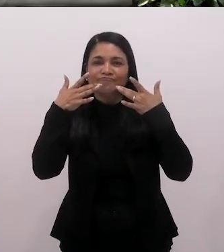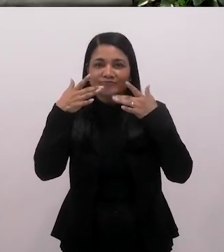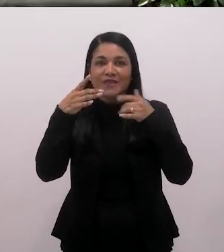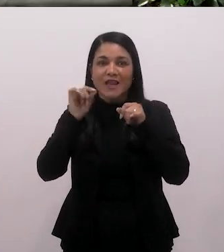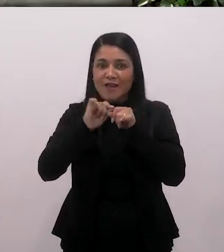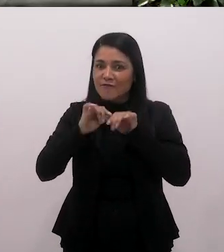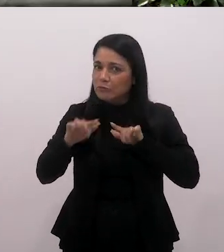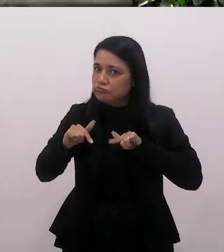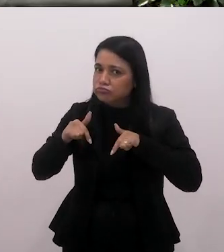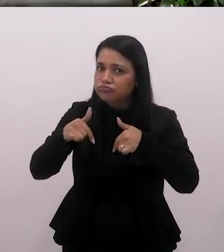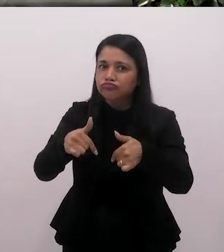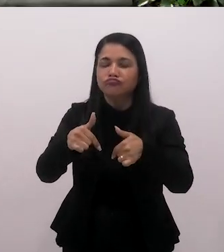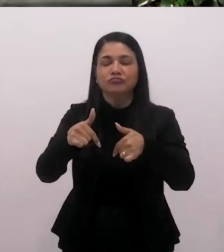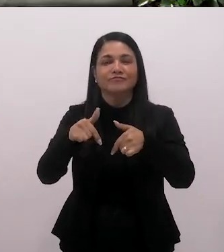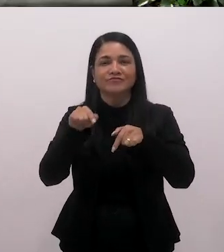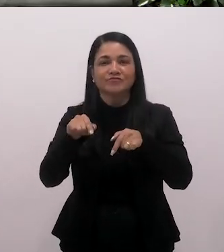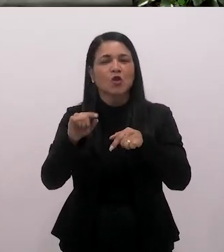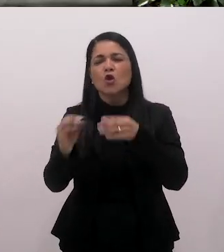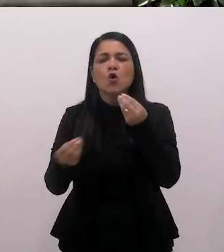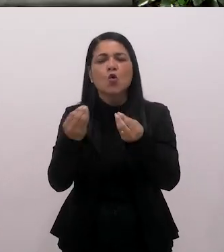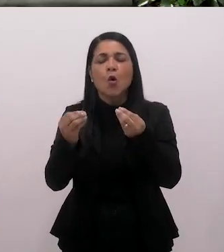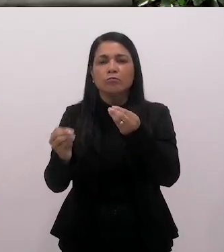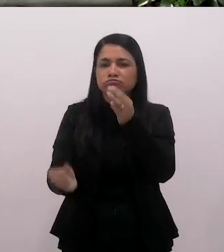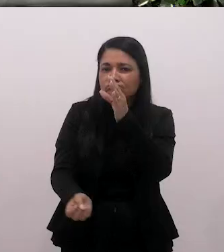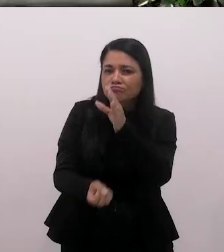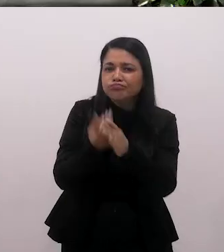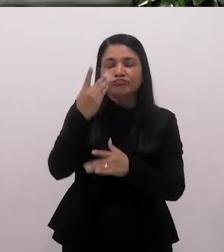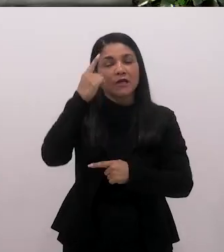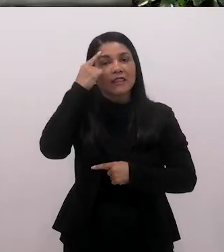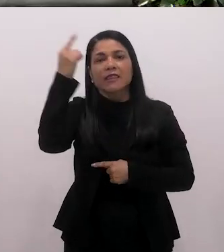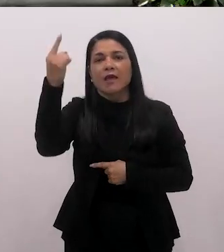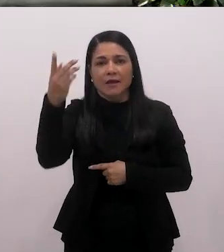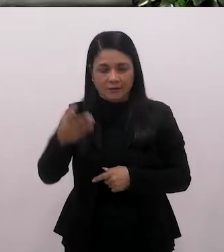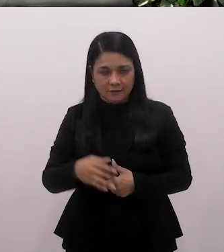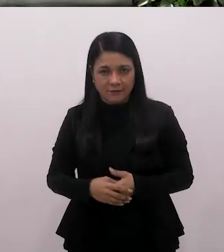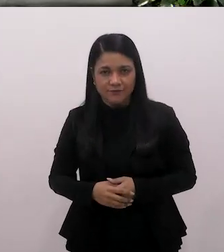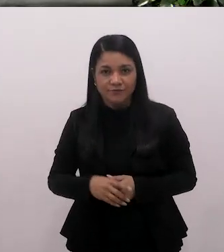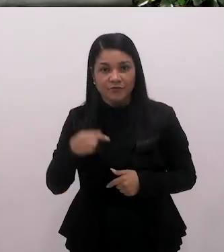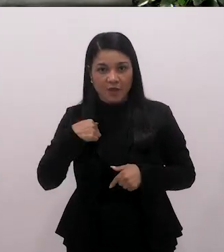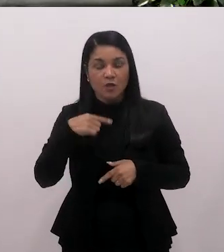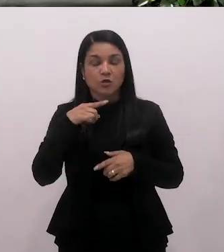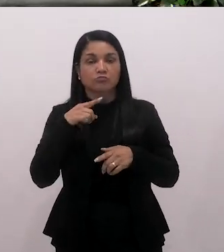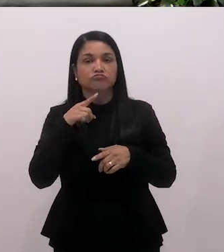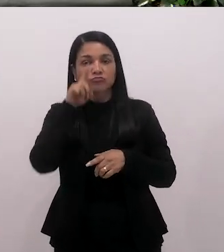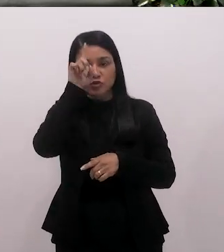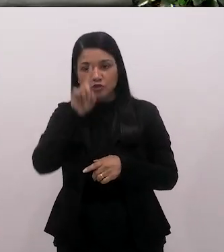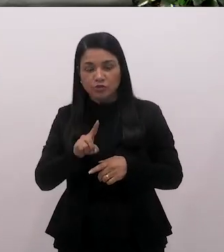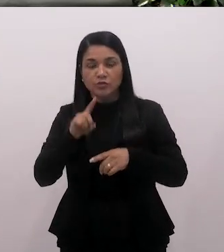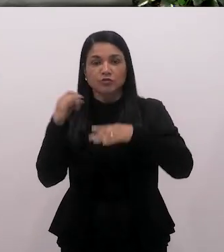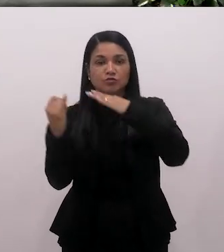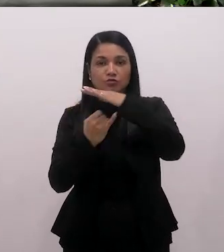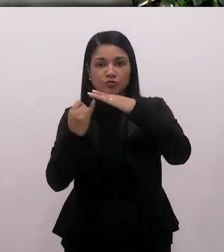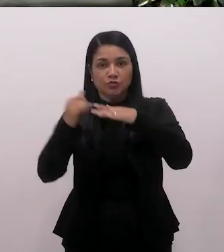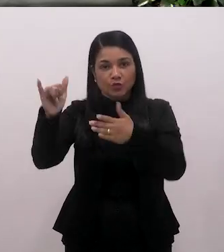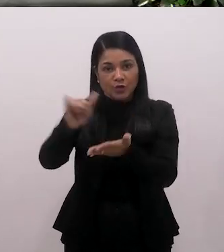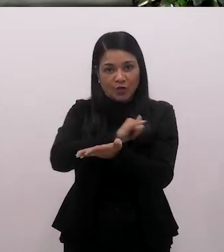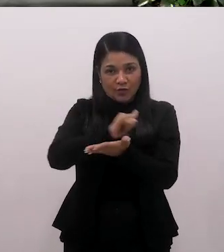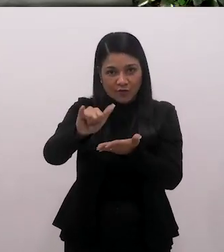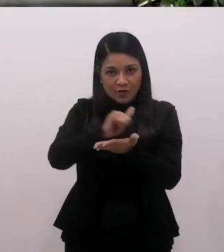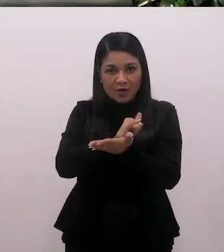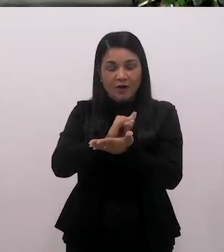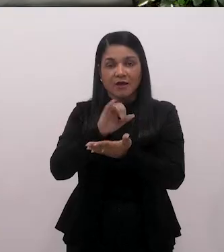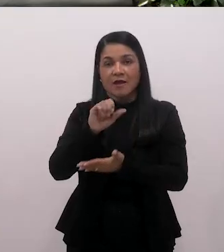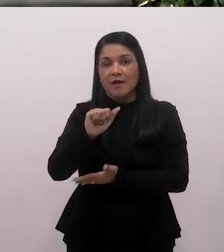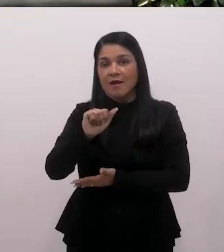menos, ela veio com tudo. Como é que surgiu essa ideia, Ana? Então, eu dirijo um instituto de Nova Iorque que chama Arte,